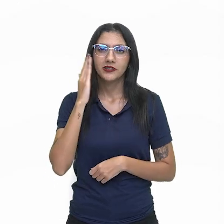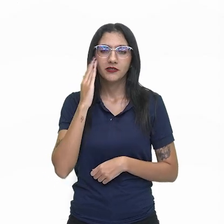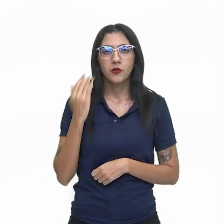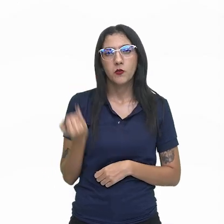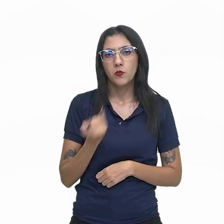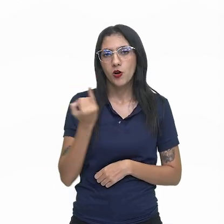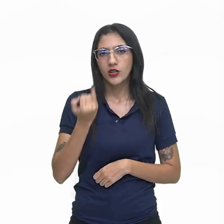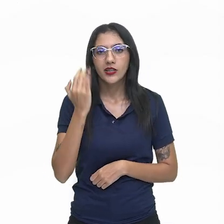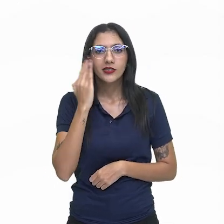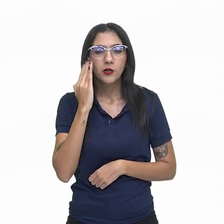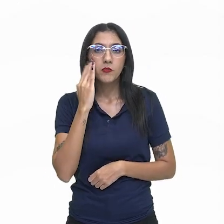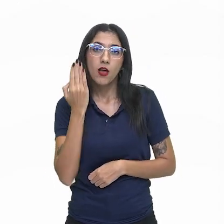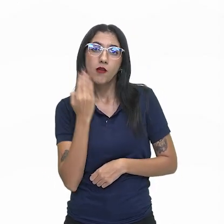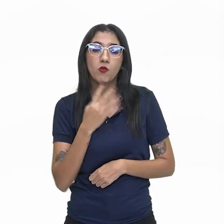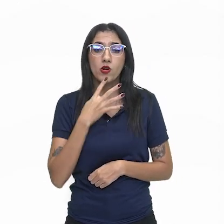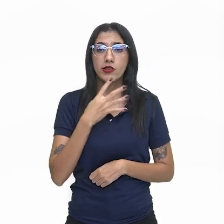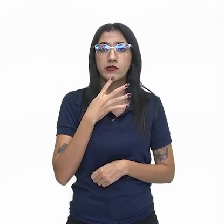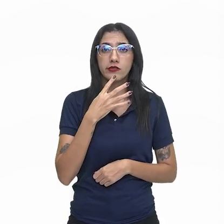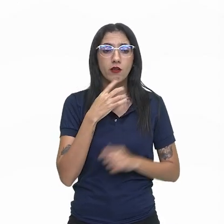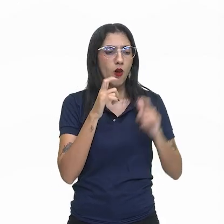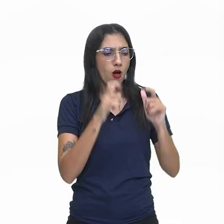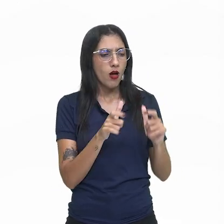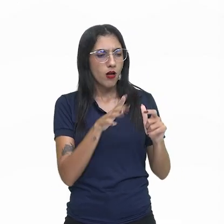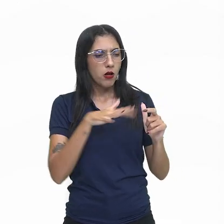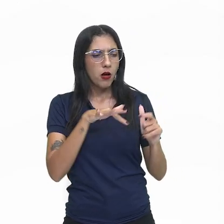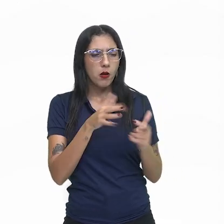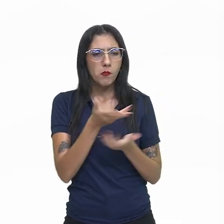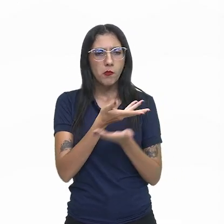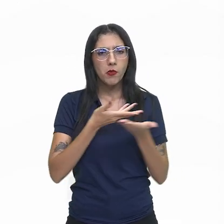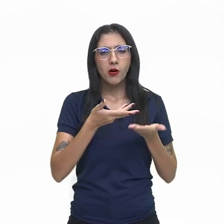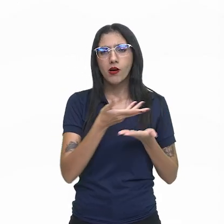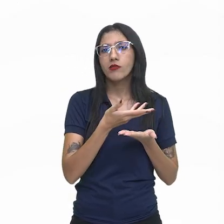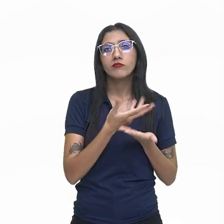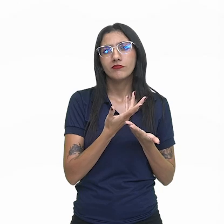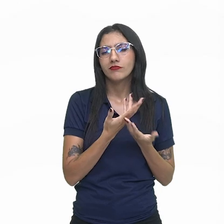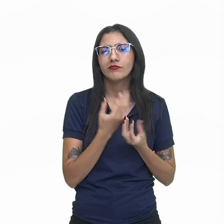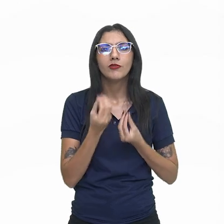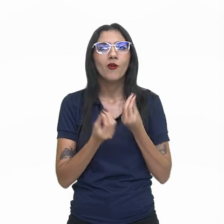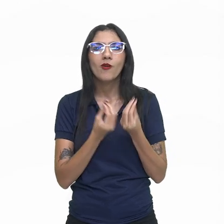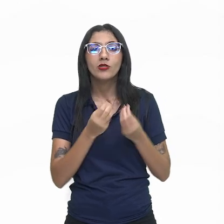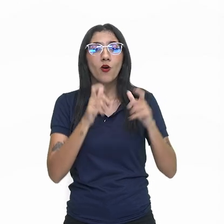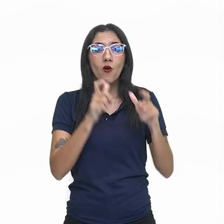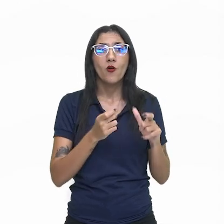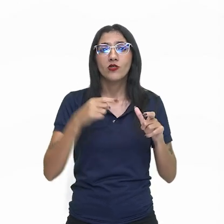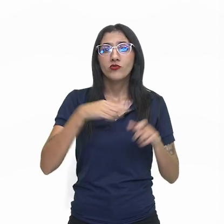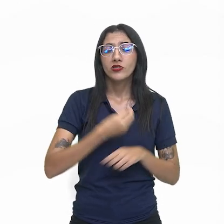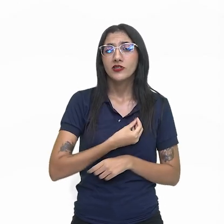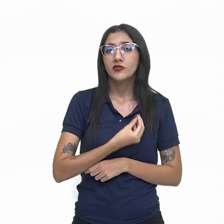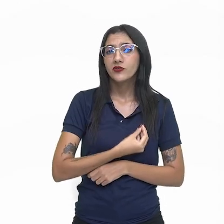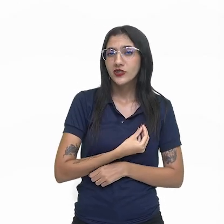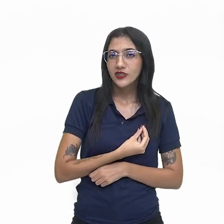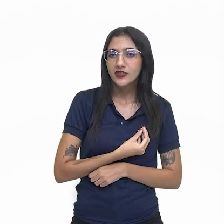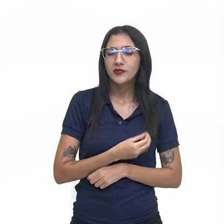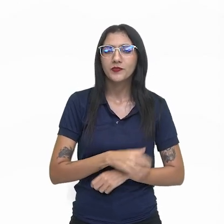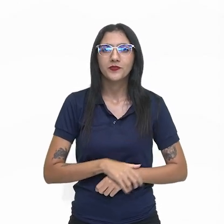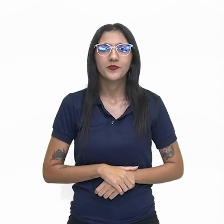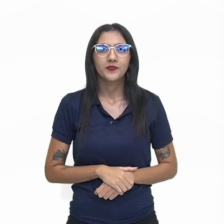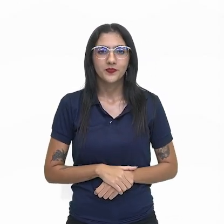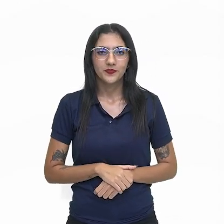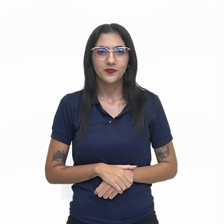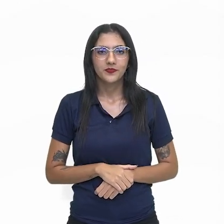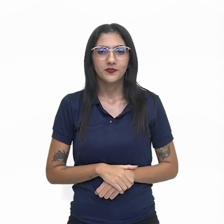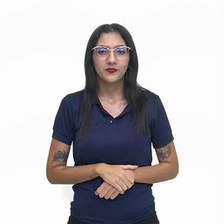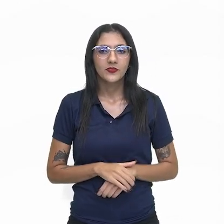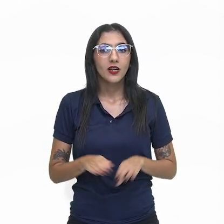conhecer o lugar social de quem olha. Onde você mora, o que você faz, né? Vale dizer